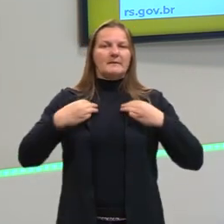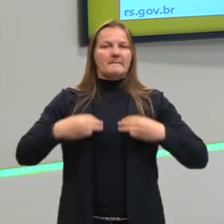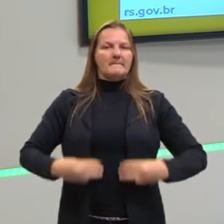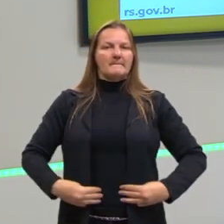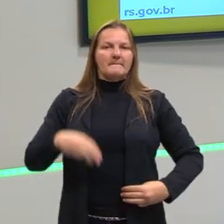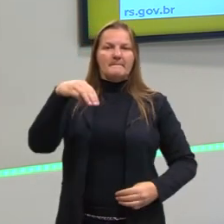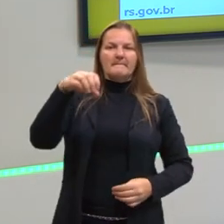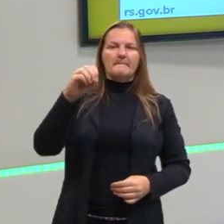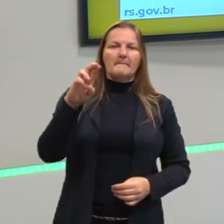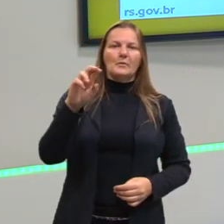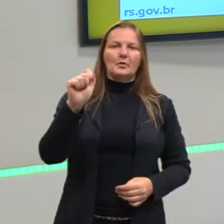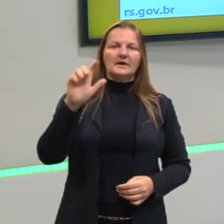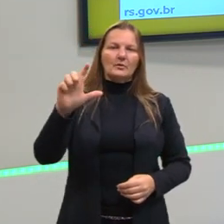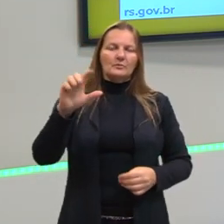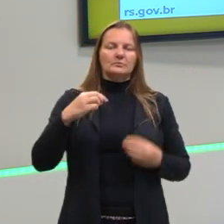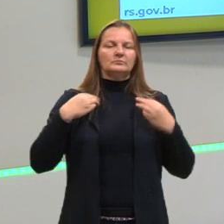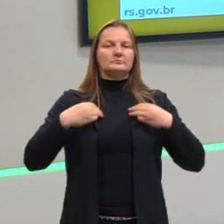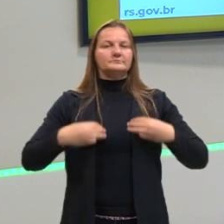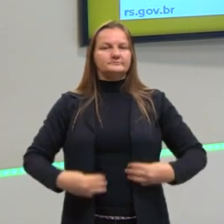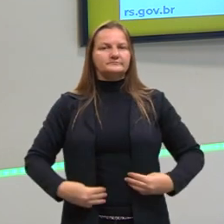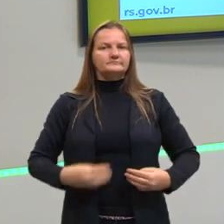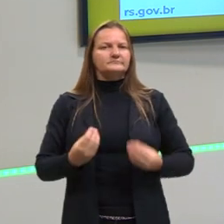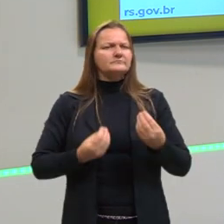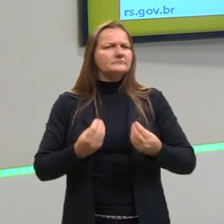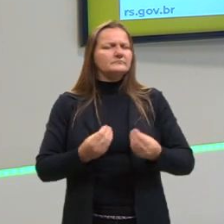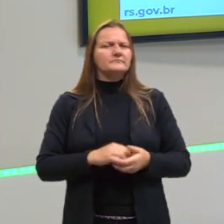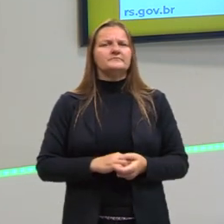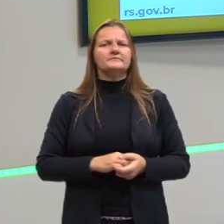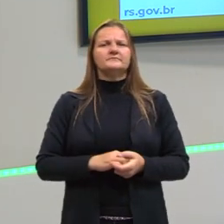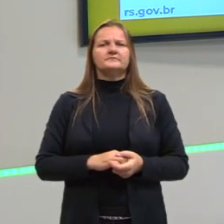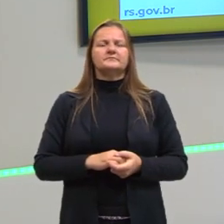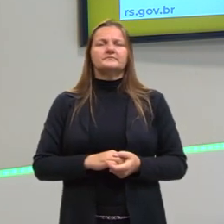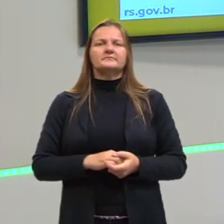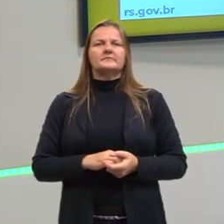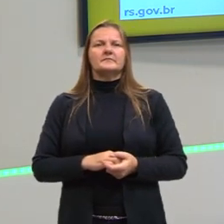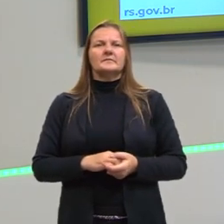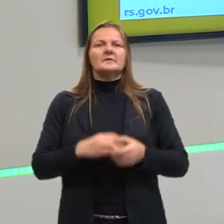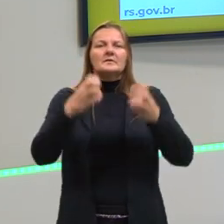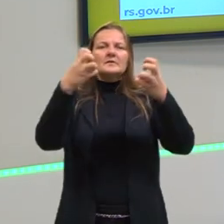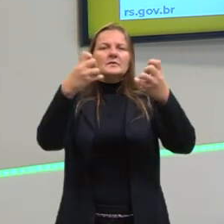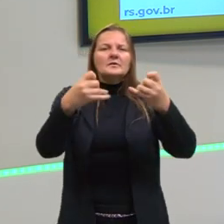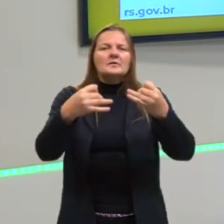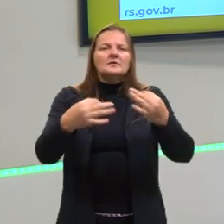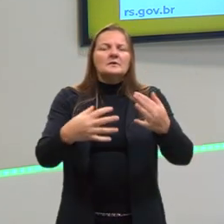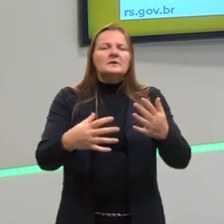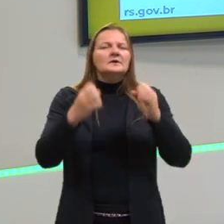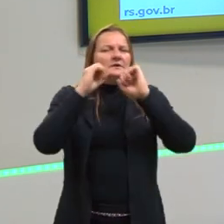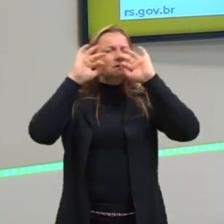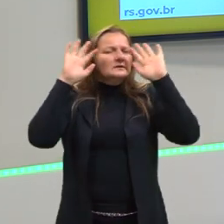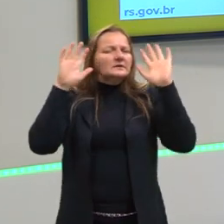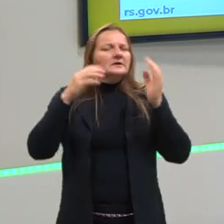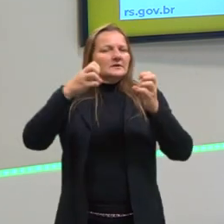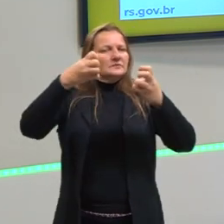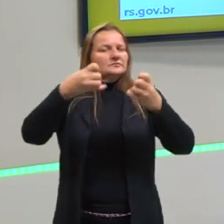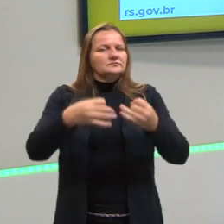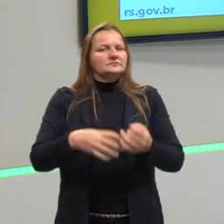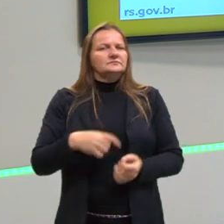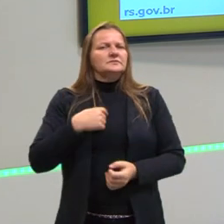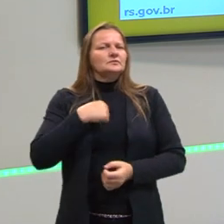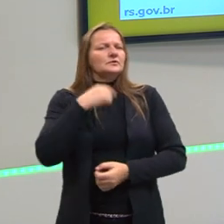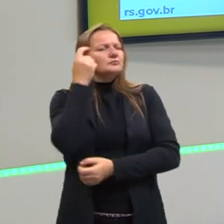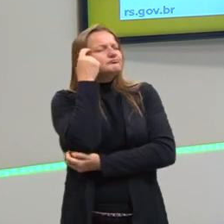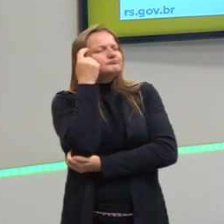minha subjetividade para para objetividade da sociedade humana vamos lá tentar entender eu tenho